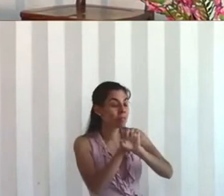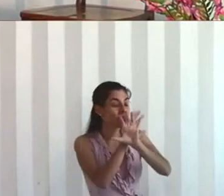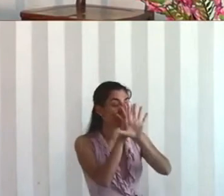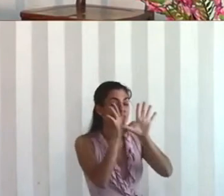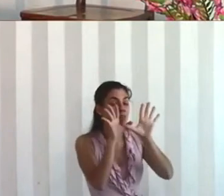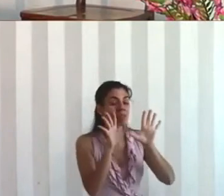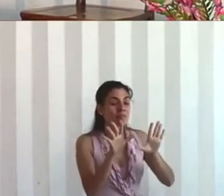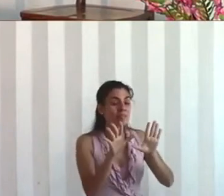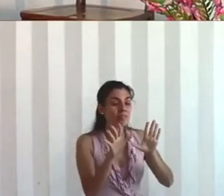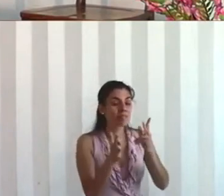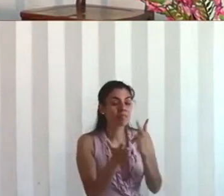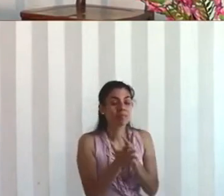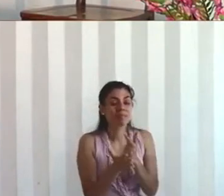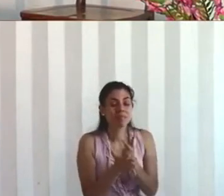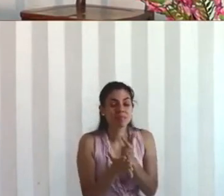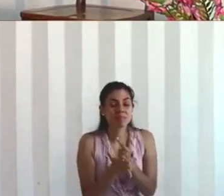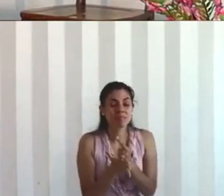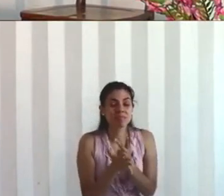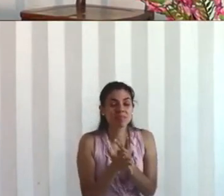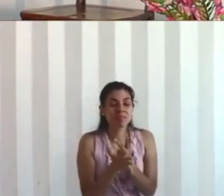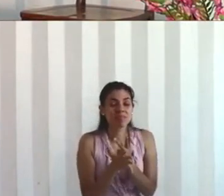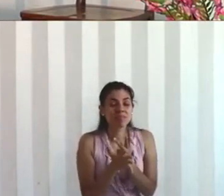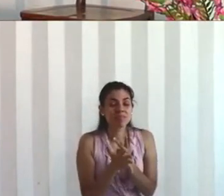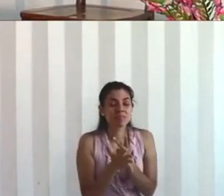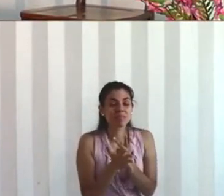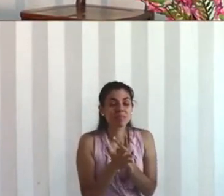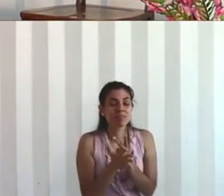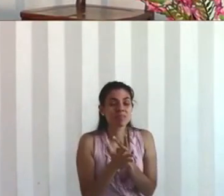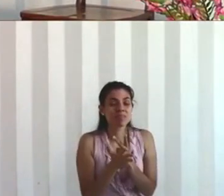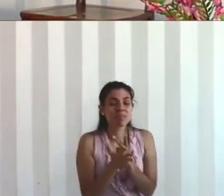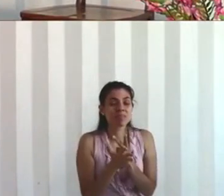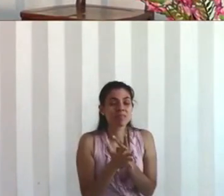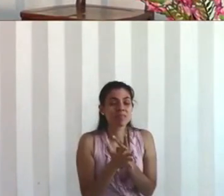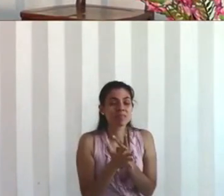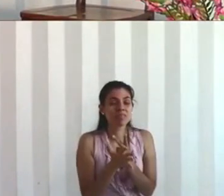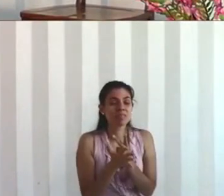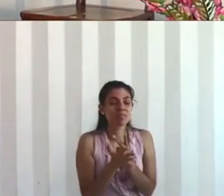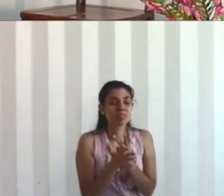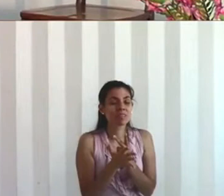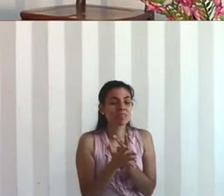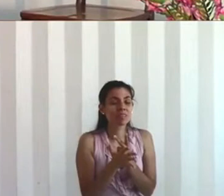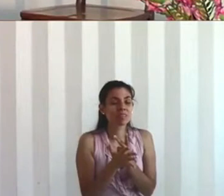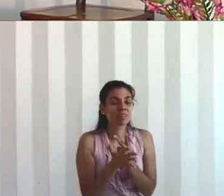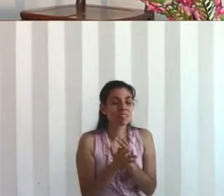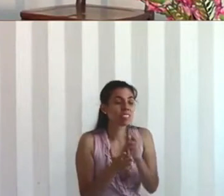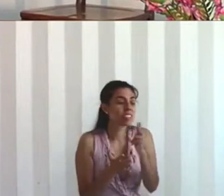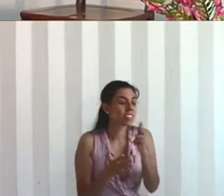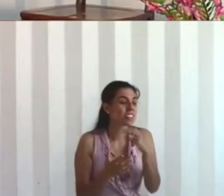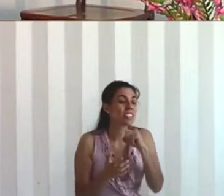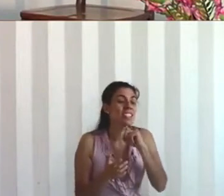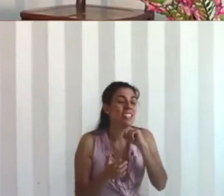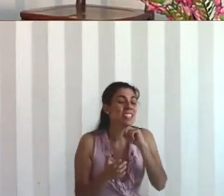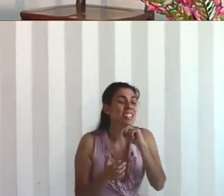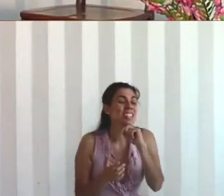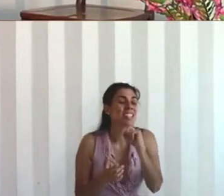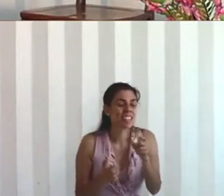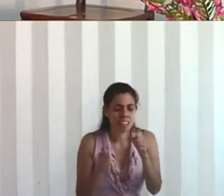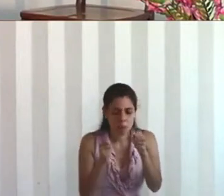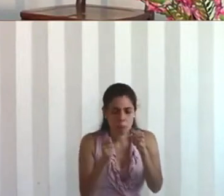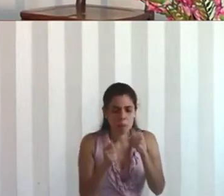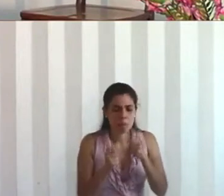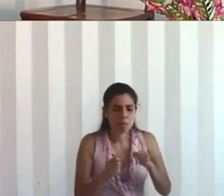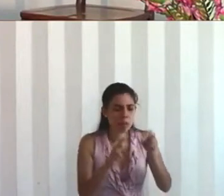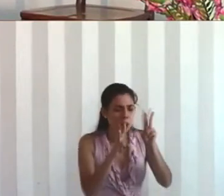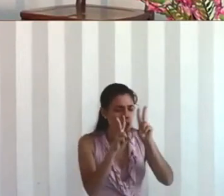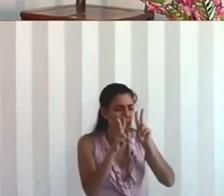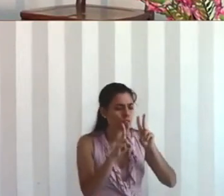vê-la como Moisés desejou. Não há homem que possa contemplar a tua glória e ficar vivo. Alguns dos teus servos do